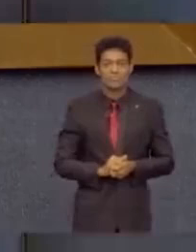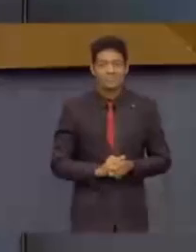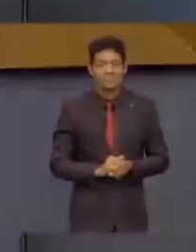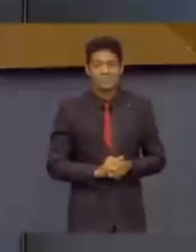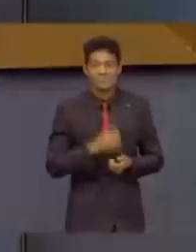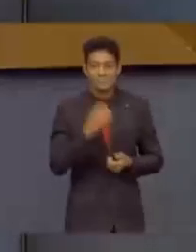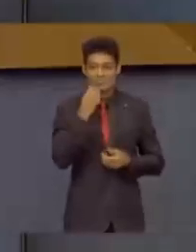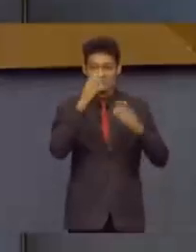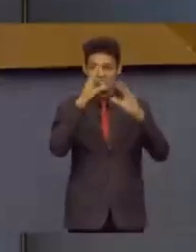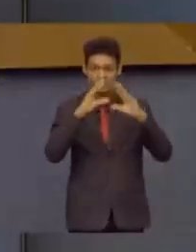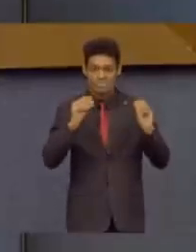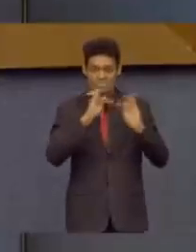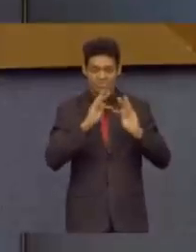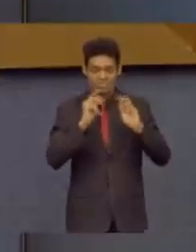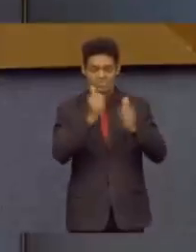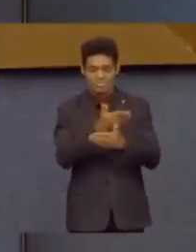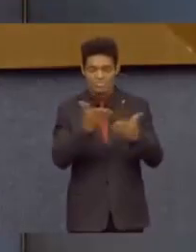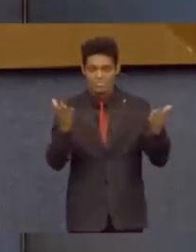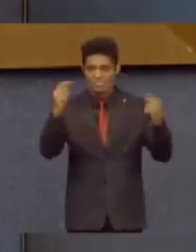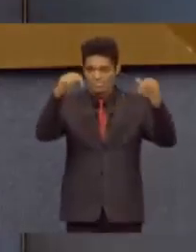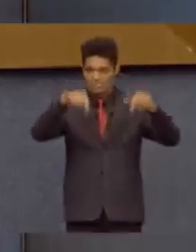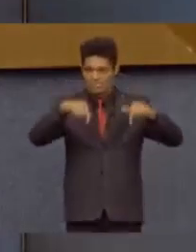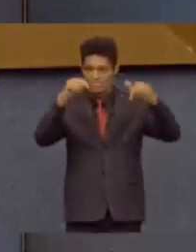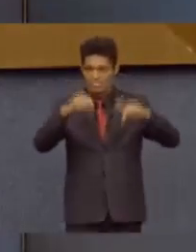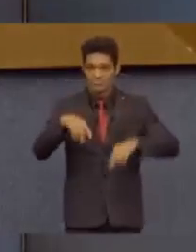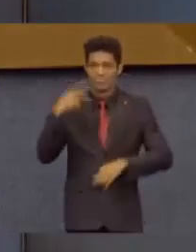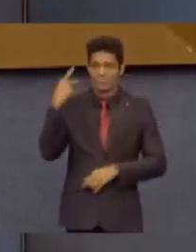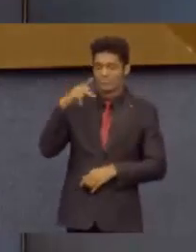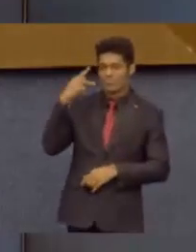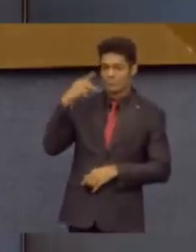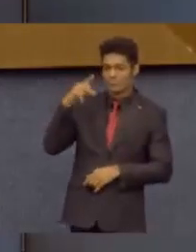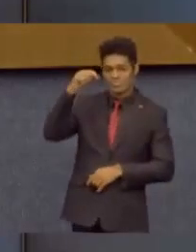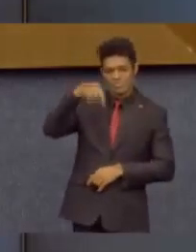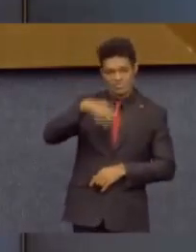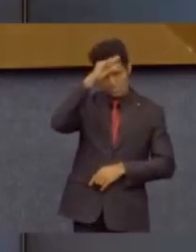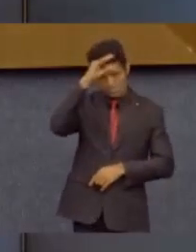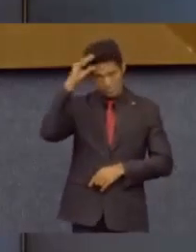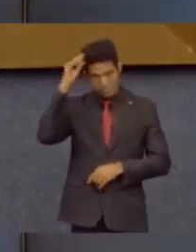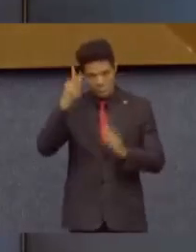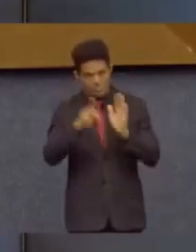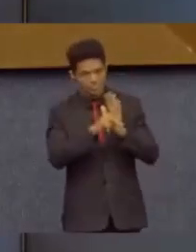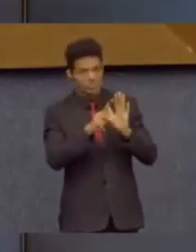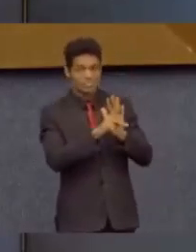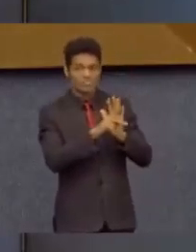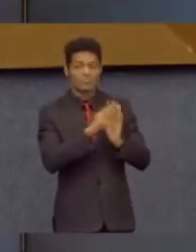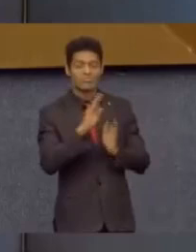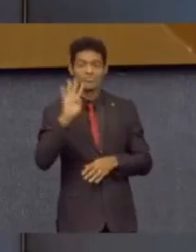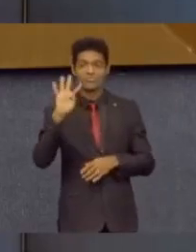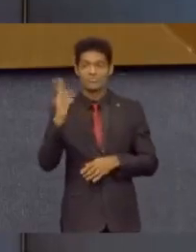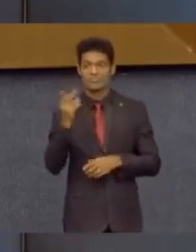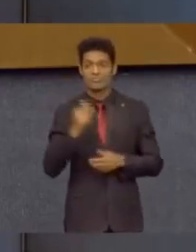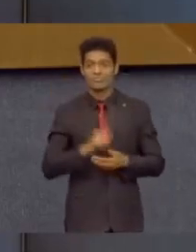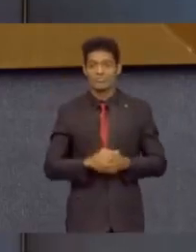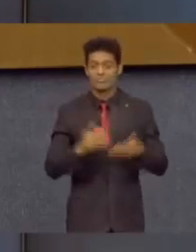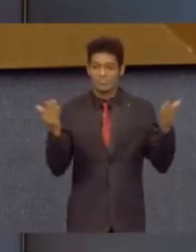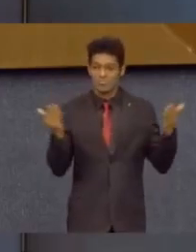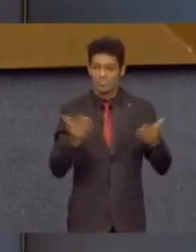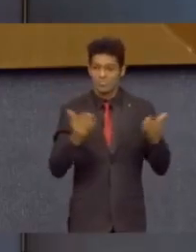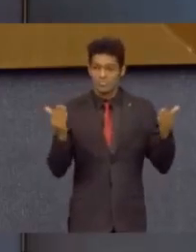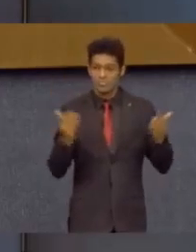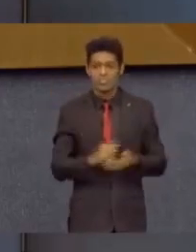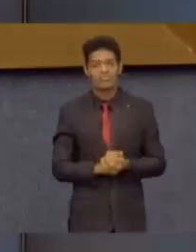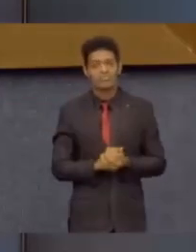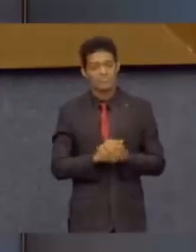Uma boa noite para todos vocês que estão aqui no plenário Amintas de Barros da Câmara Municipal de Belo Horizonte. Hoje, o